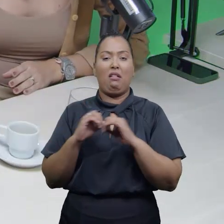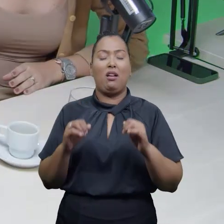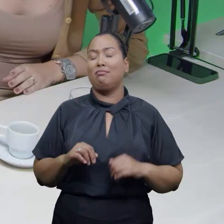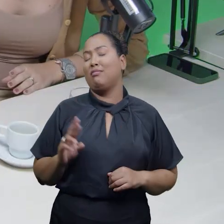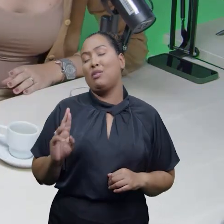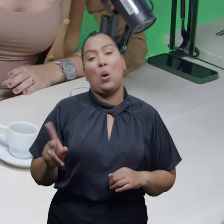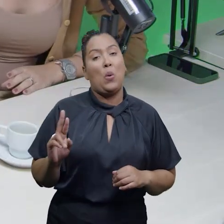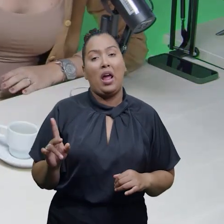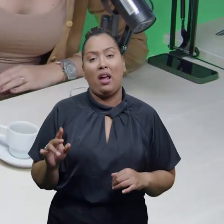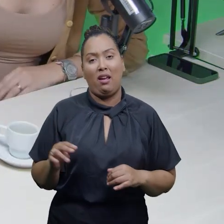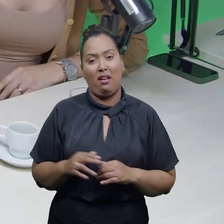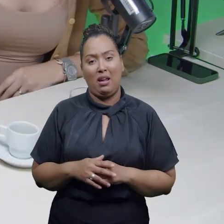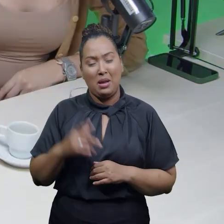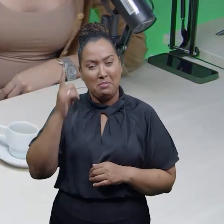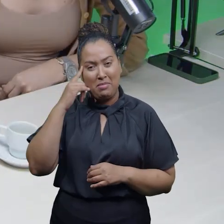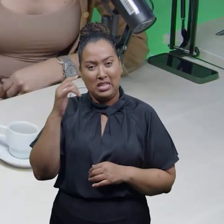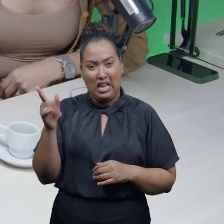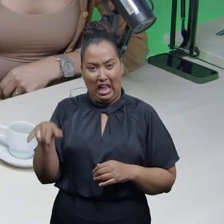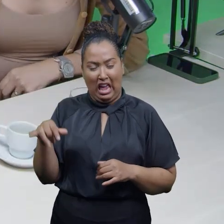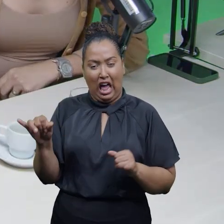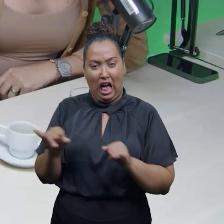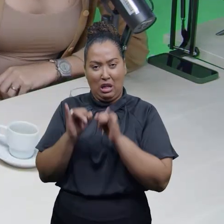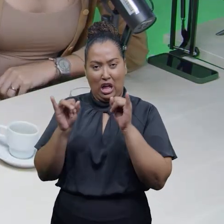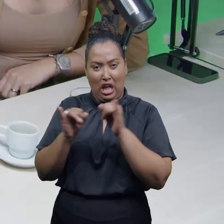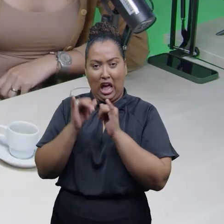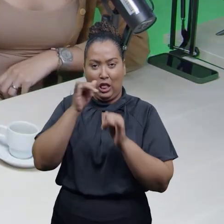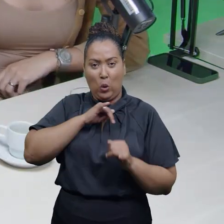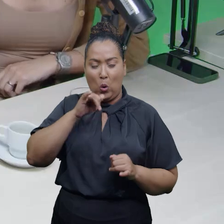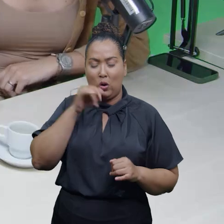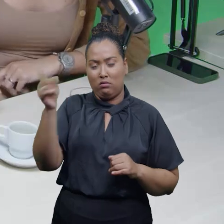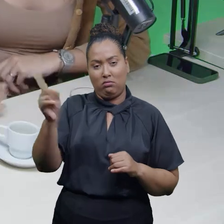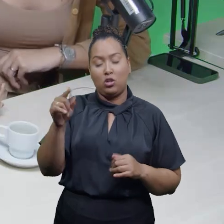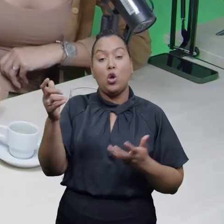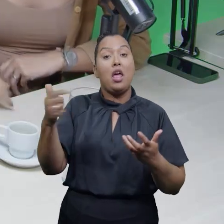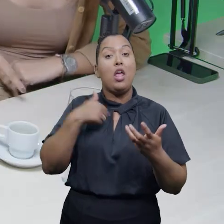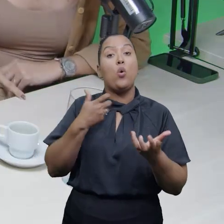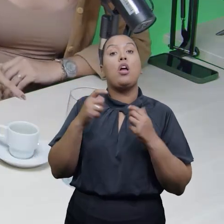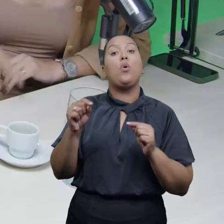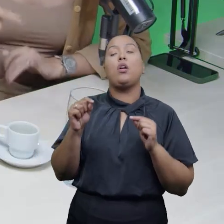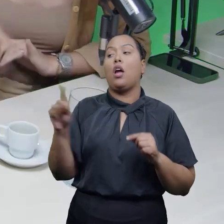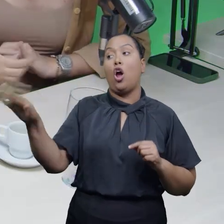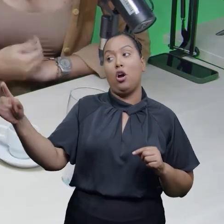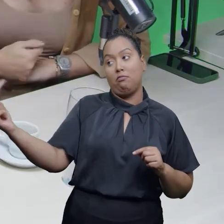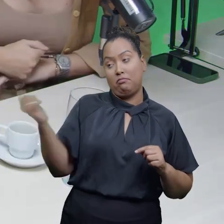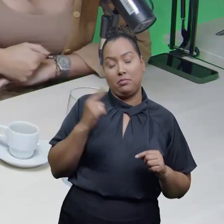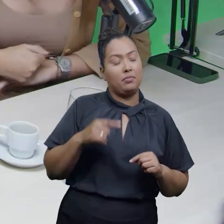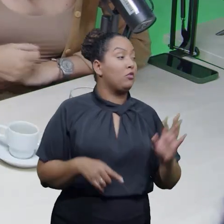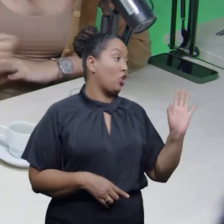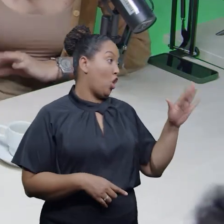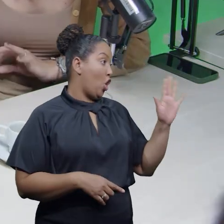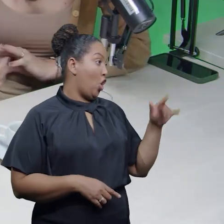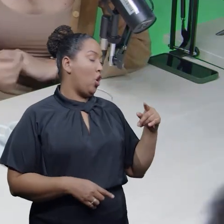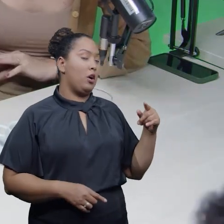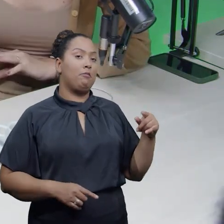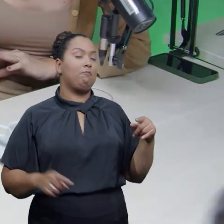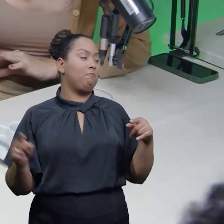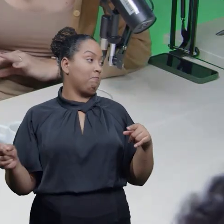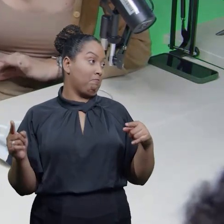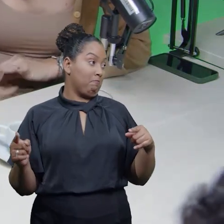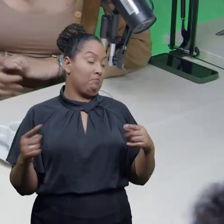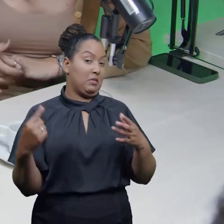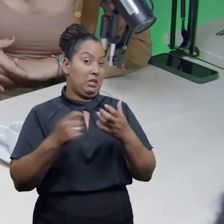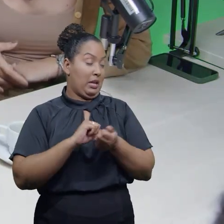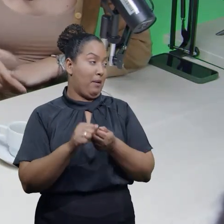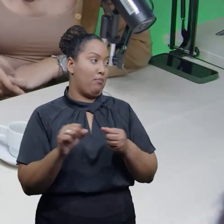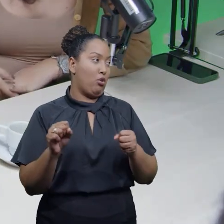fazendo o que ele tem que fazer à toa. A gente quer mesmo é que eles venham pra gente e digam, ó, não estão mandando, a